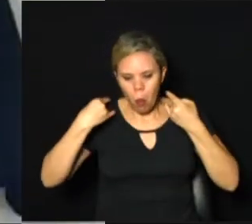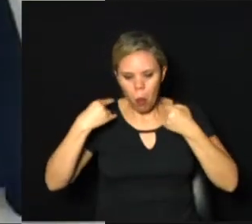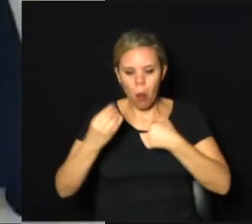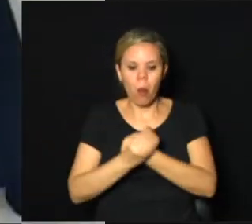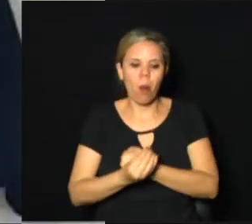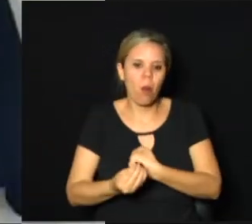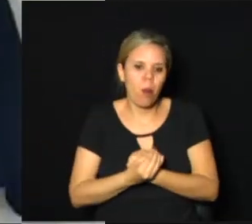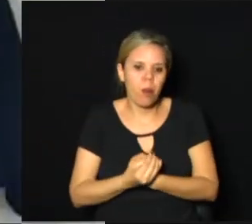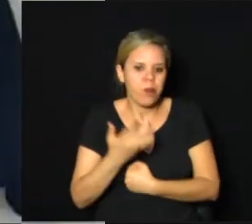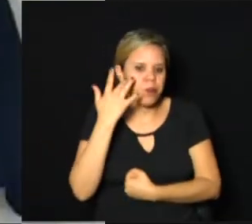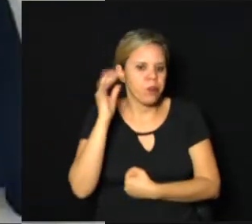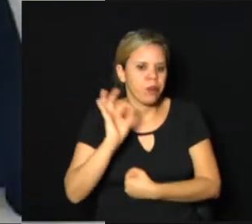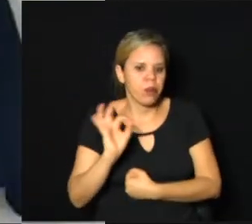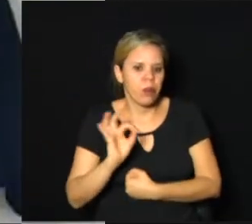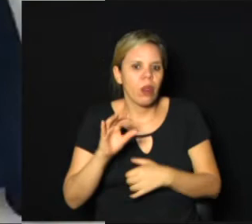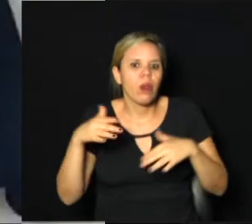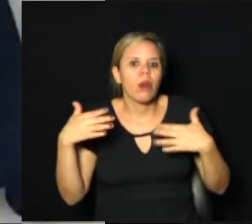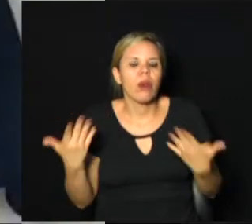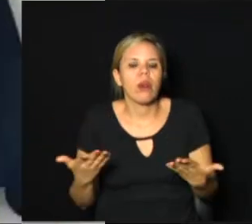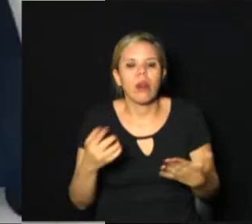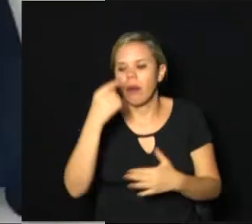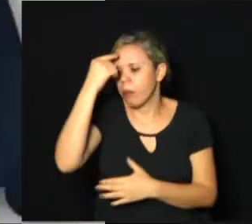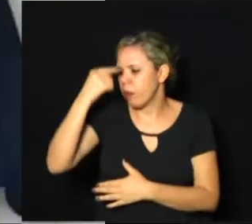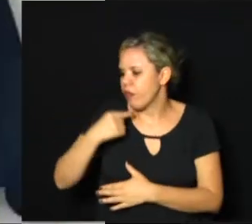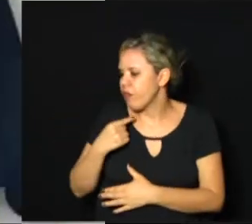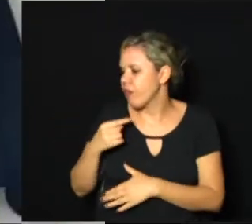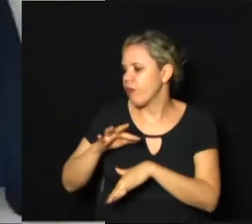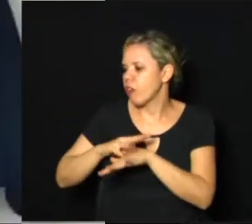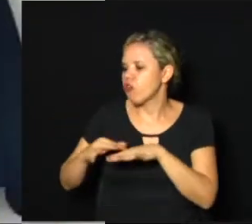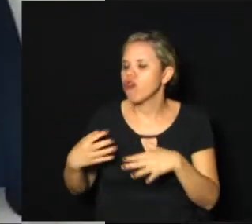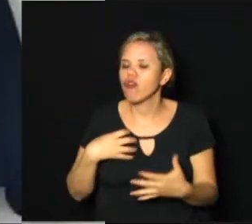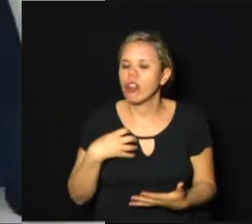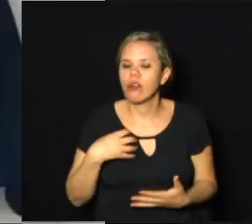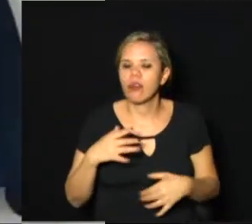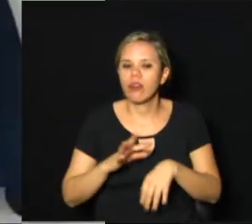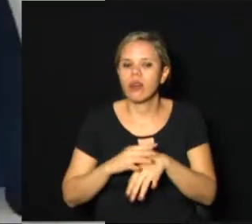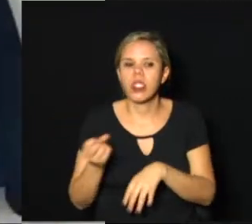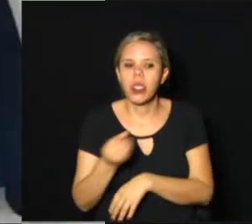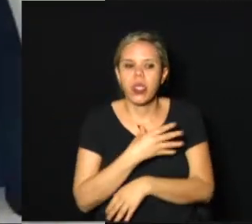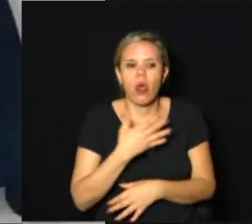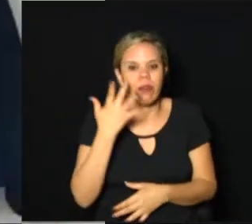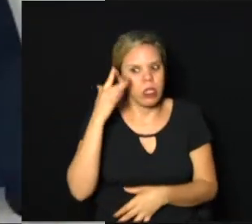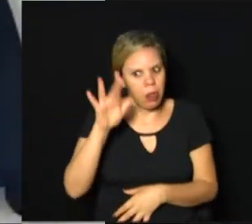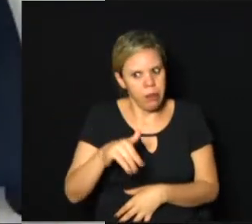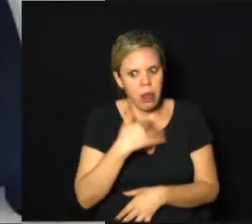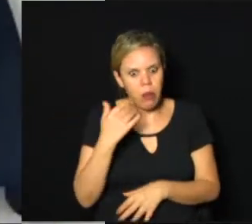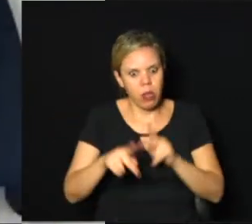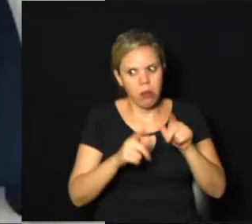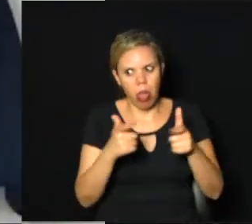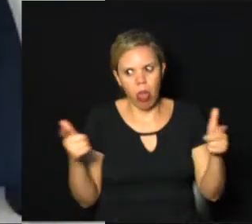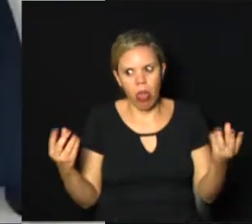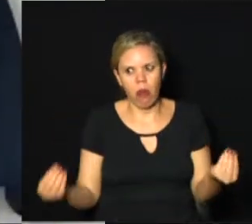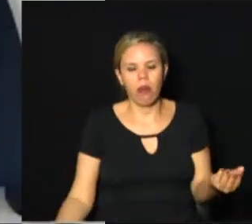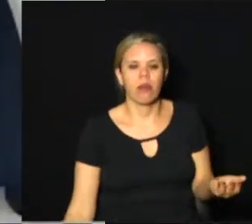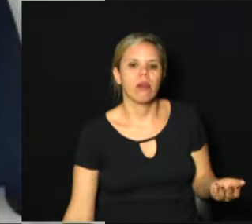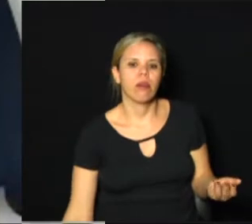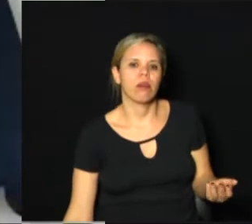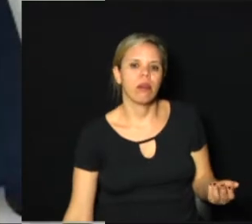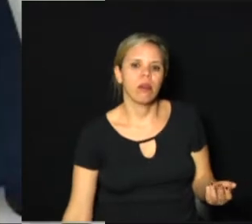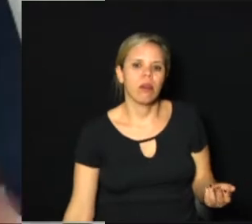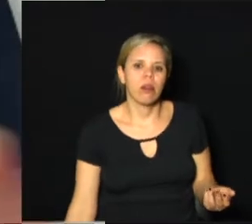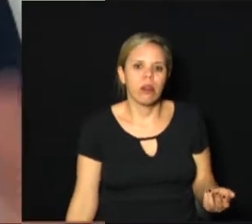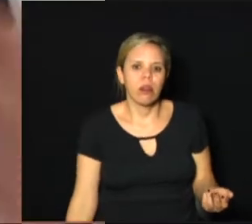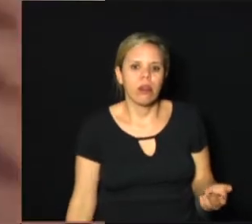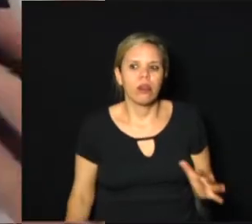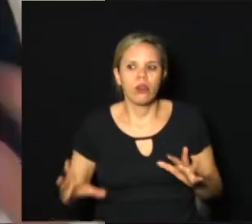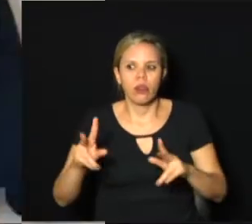proteção, sem saber qual que é o perfil dessa doença, porque era uma doença nova, só sabendo que ela matava bastante. Entendeu?